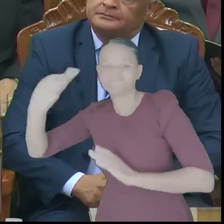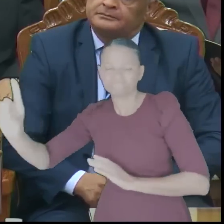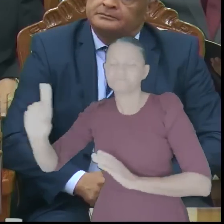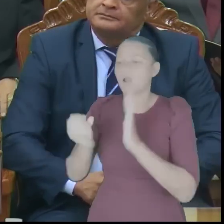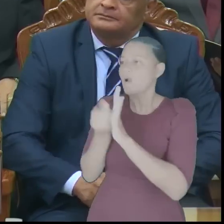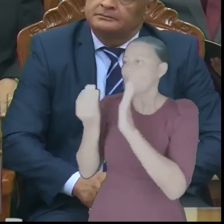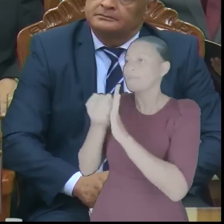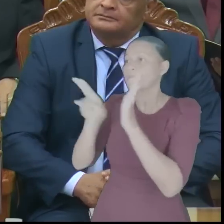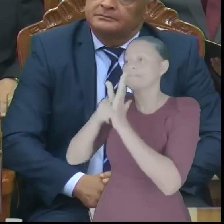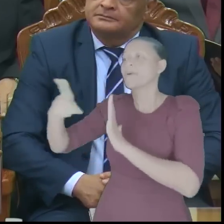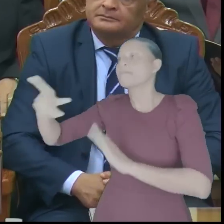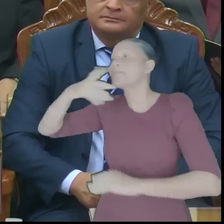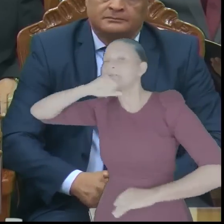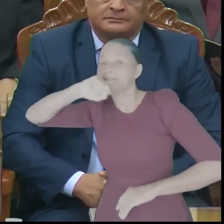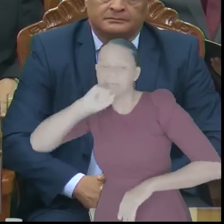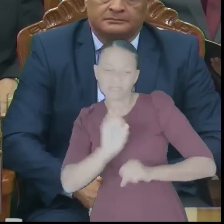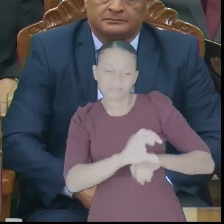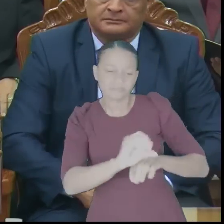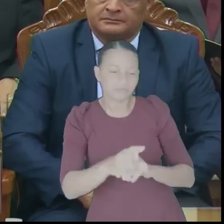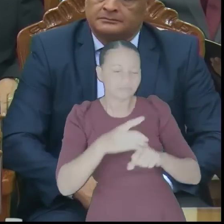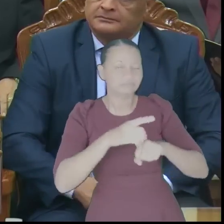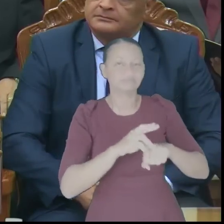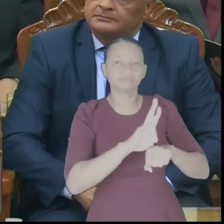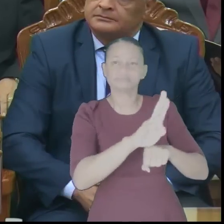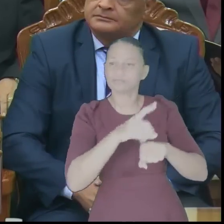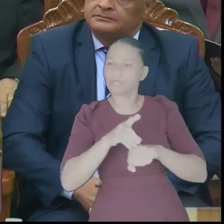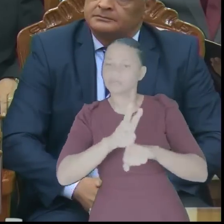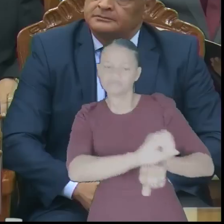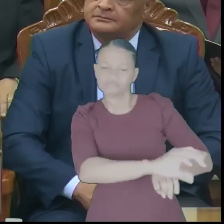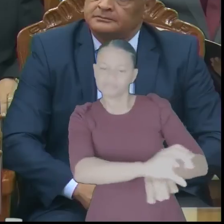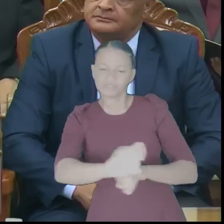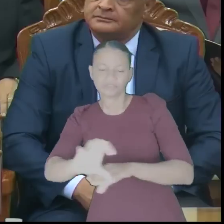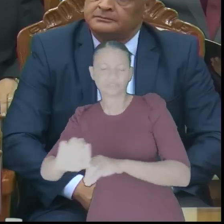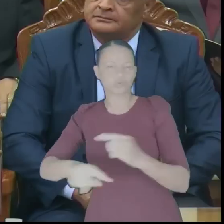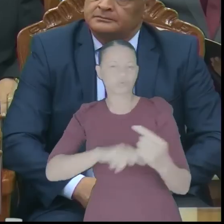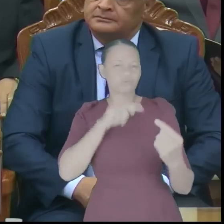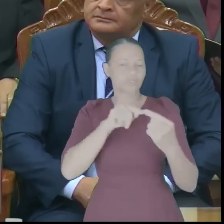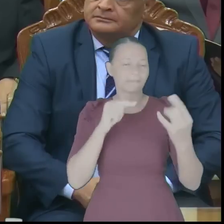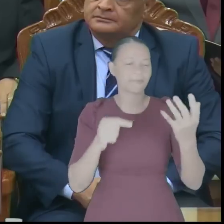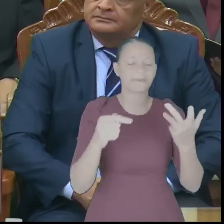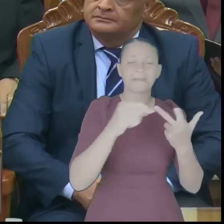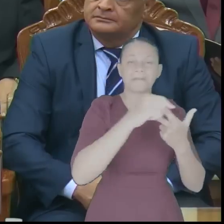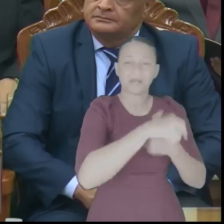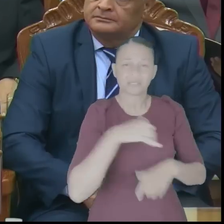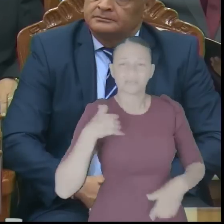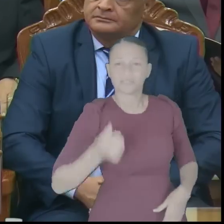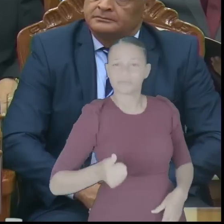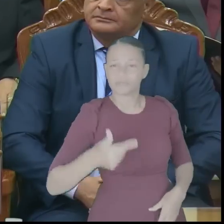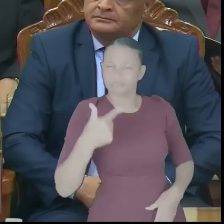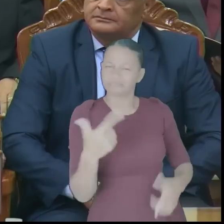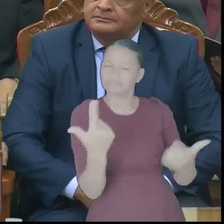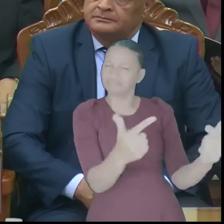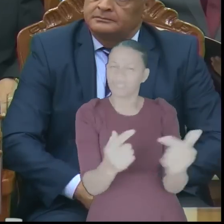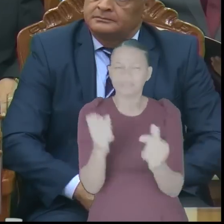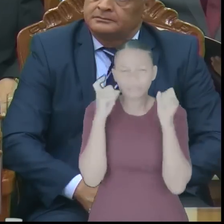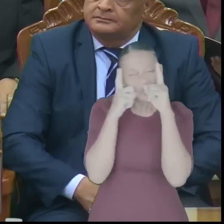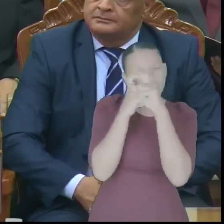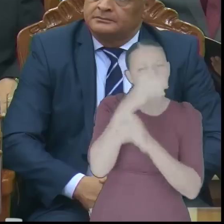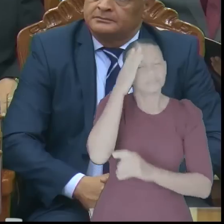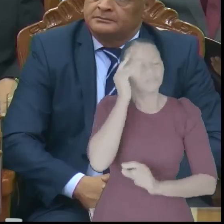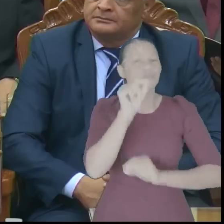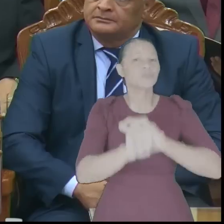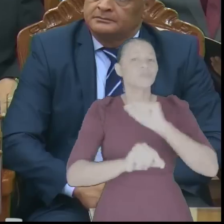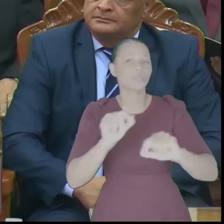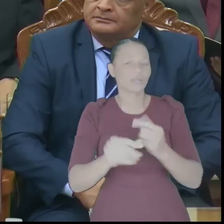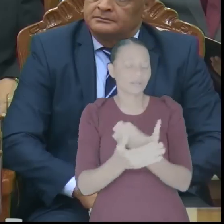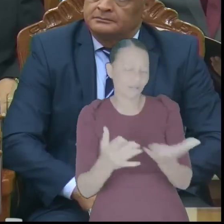e fazendo aquilo que veio para fazer. Aos 12 anos de idade, Jesus, ele não tem dificuldade, ele sabe quem ele é,